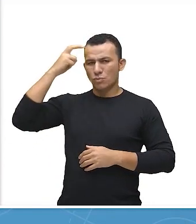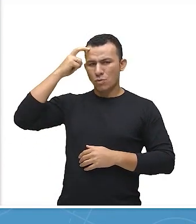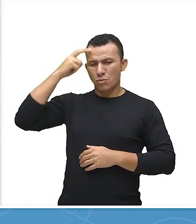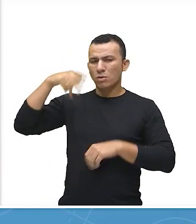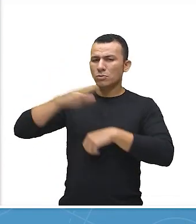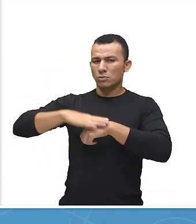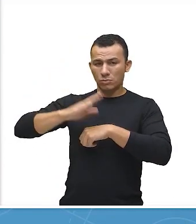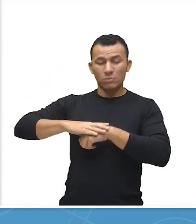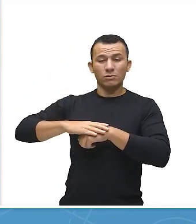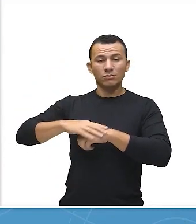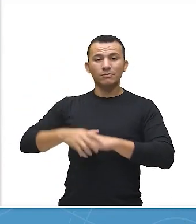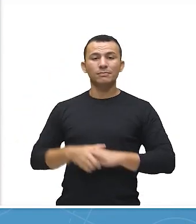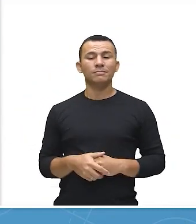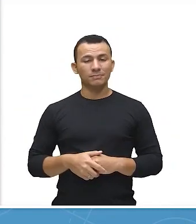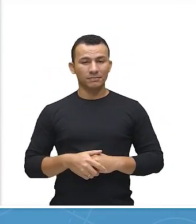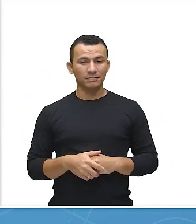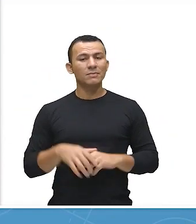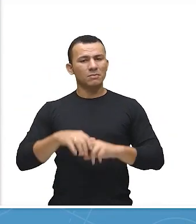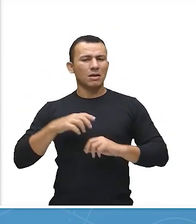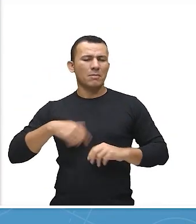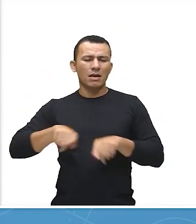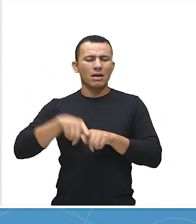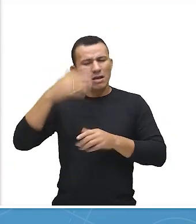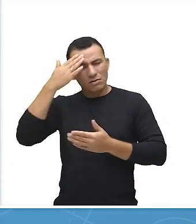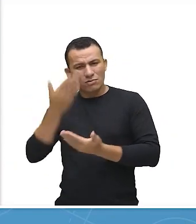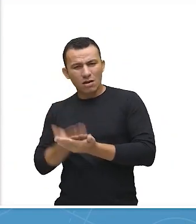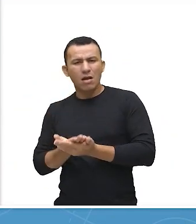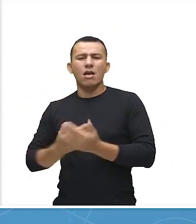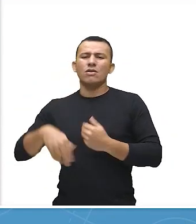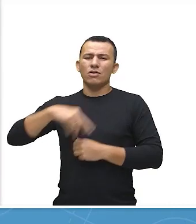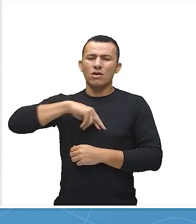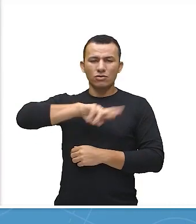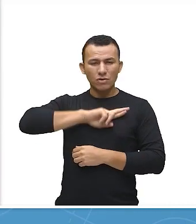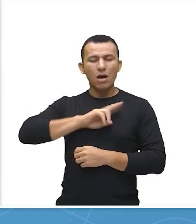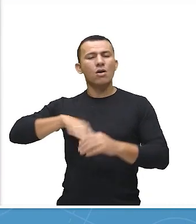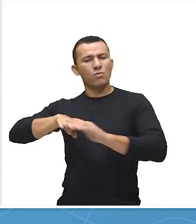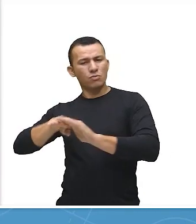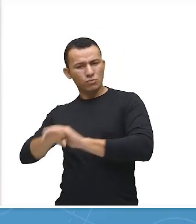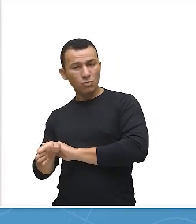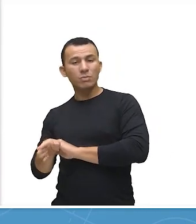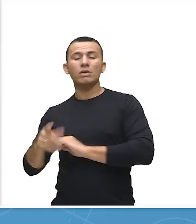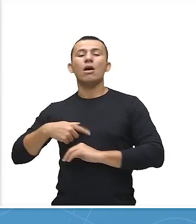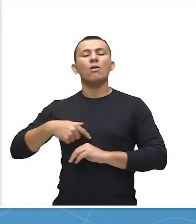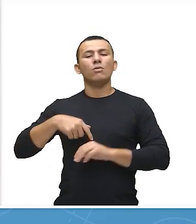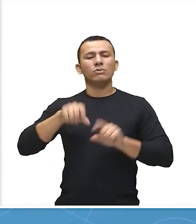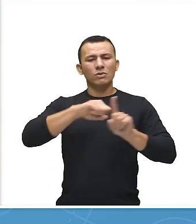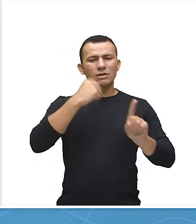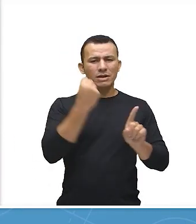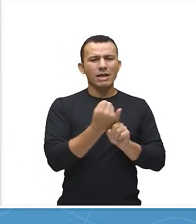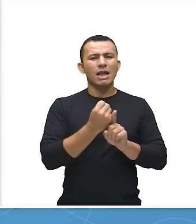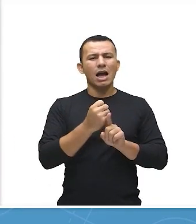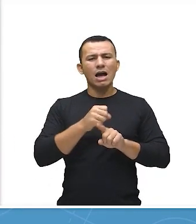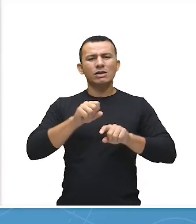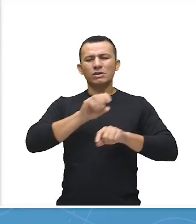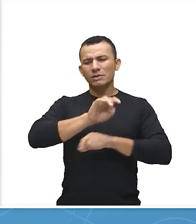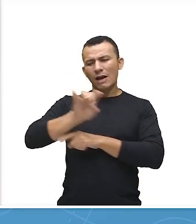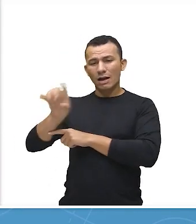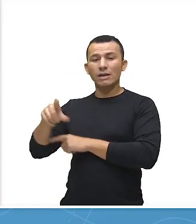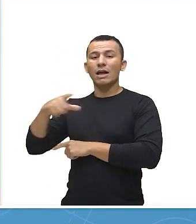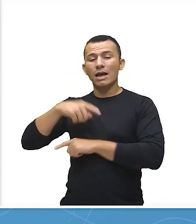gregoriano era bastante utilizado, né? Então, agora eu estou ansiosa para ver o que vocês responderam.